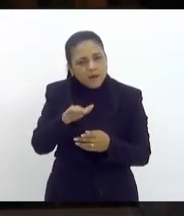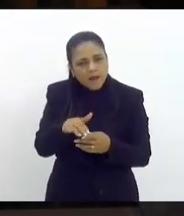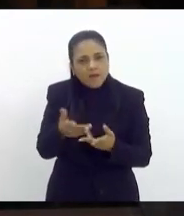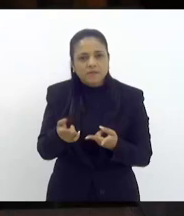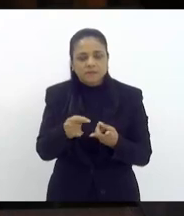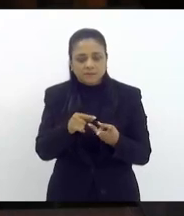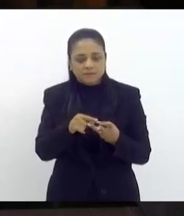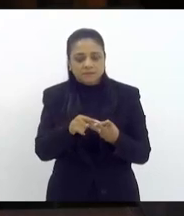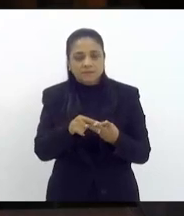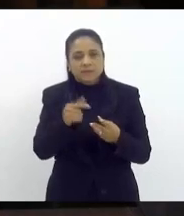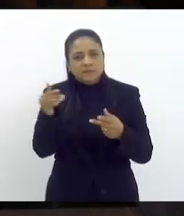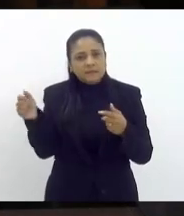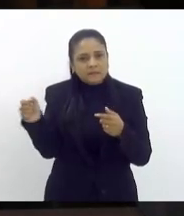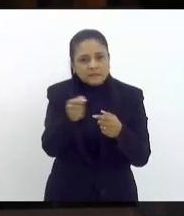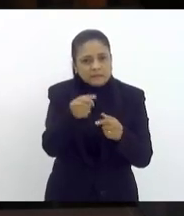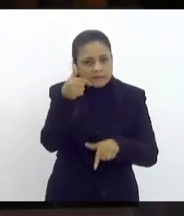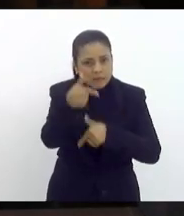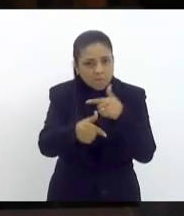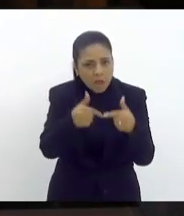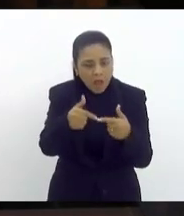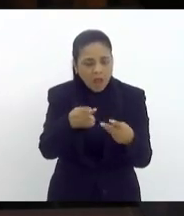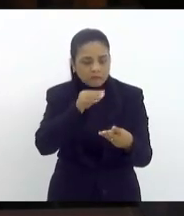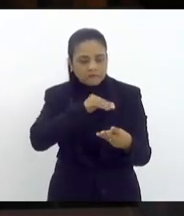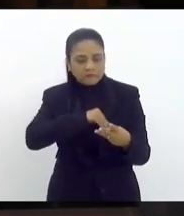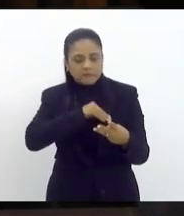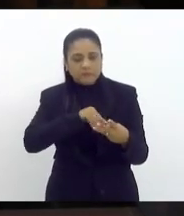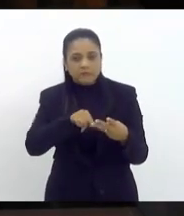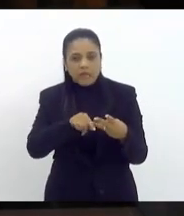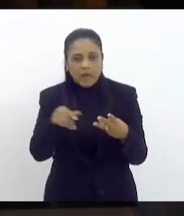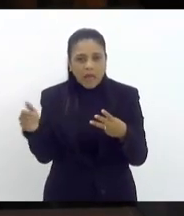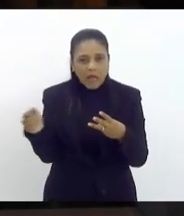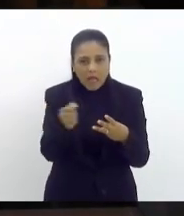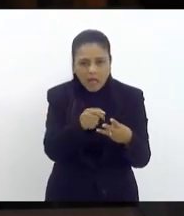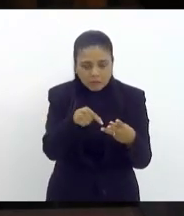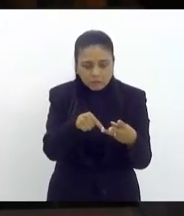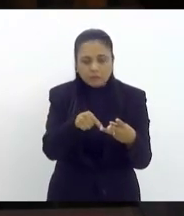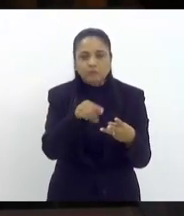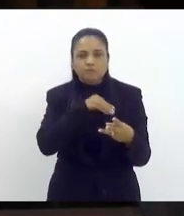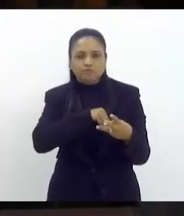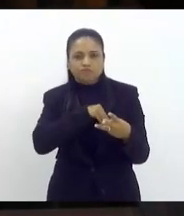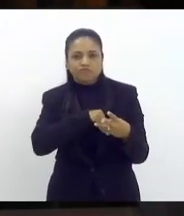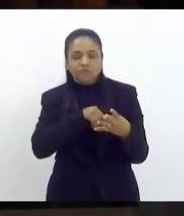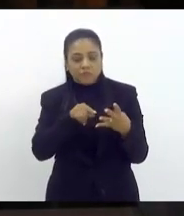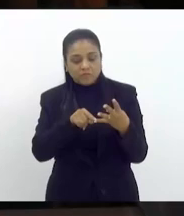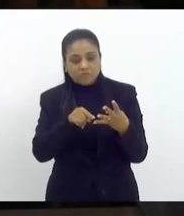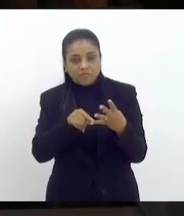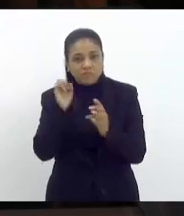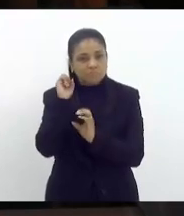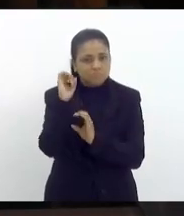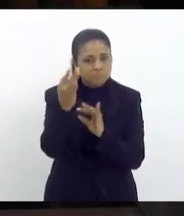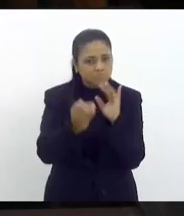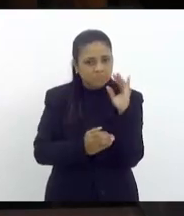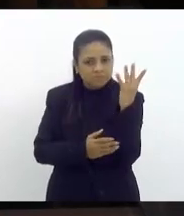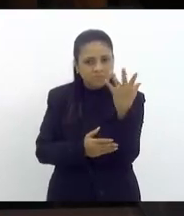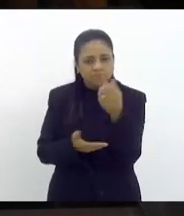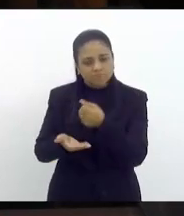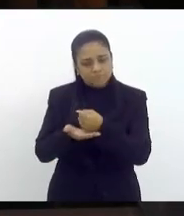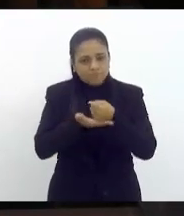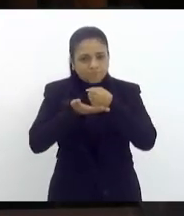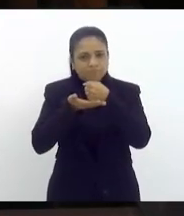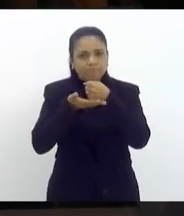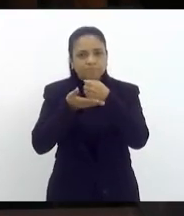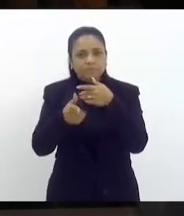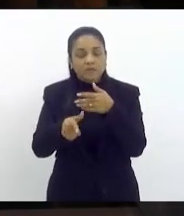a trabalho a renda ao meio ambiente sustentável então o nosso destaque é a emenda